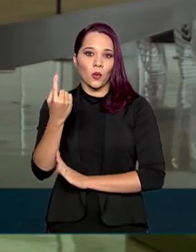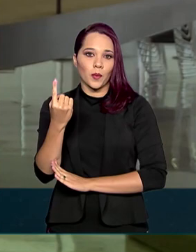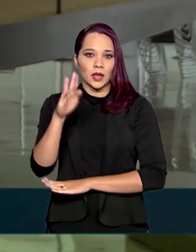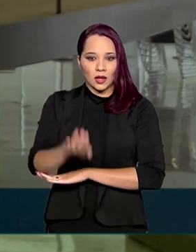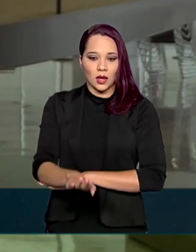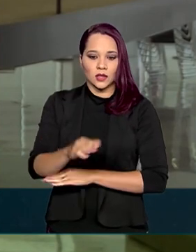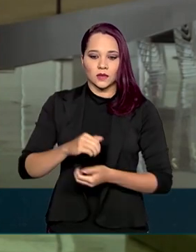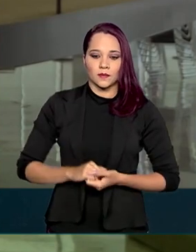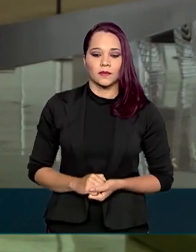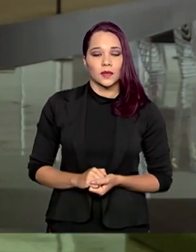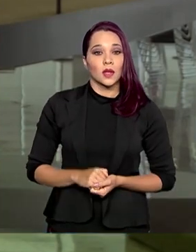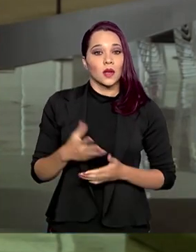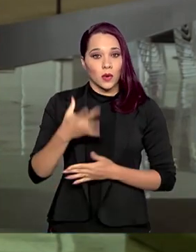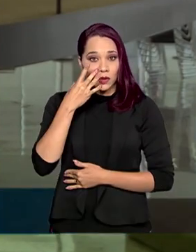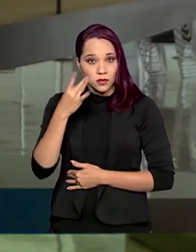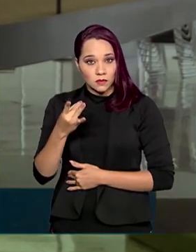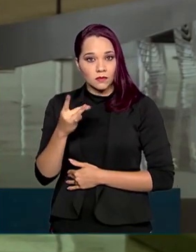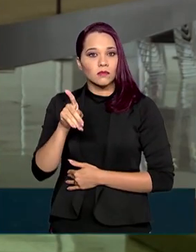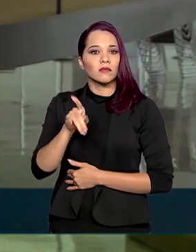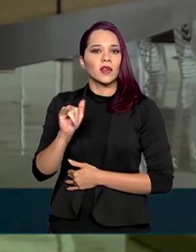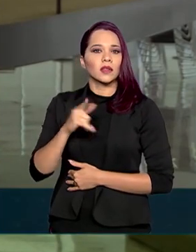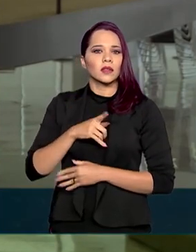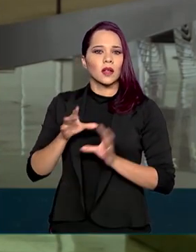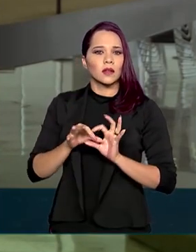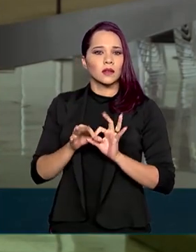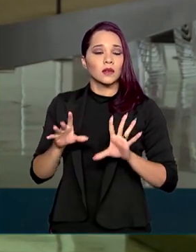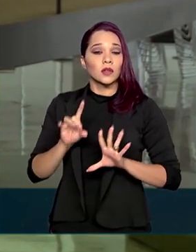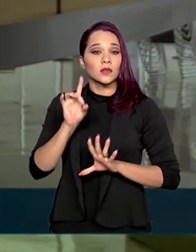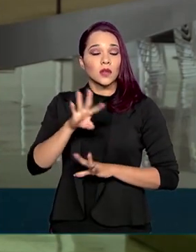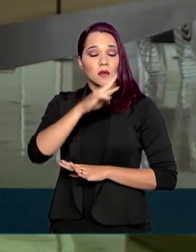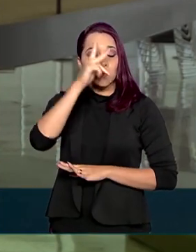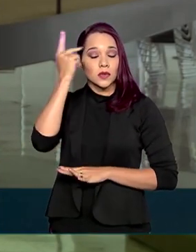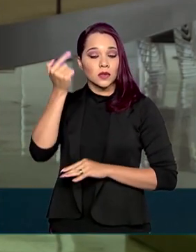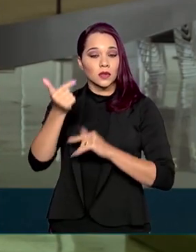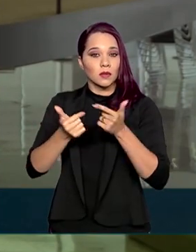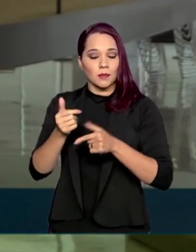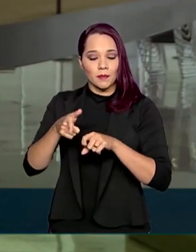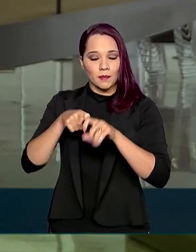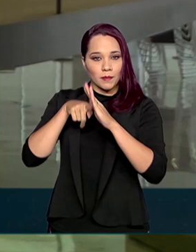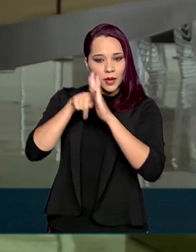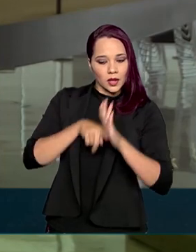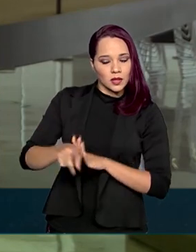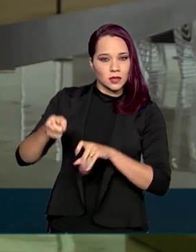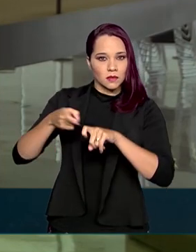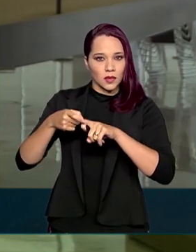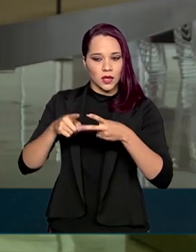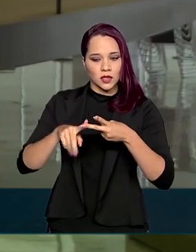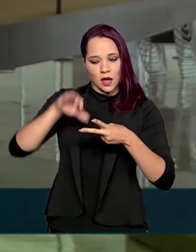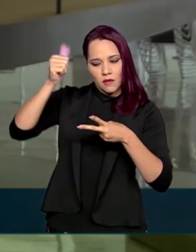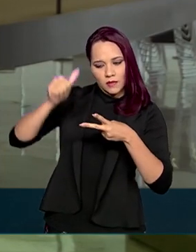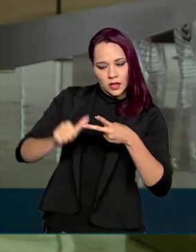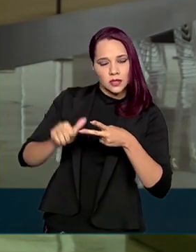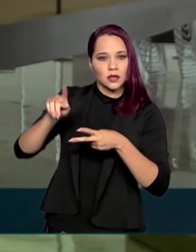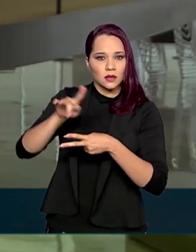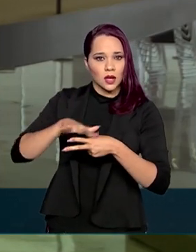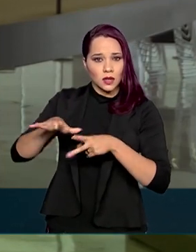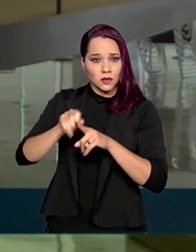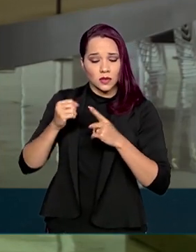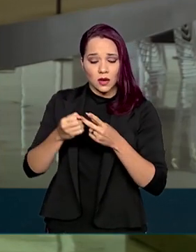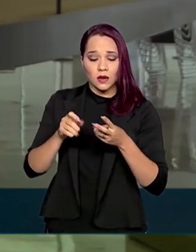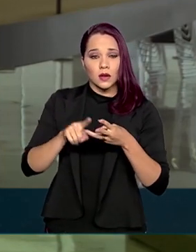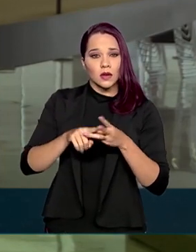tarde. O atendimento presencial estará disponível apenas para os serviços de avaliação social, cumprimento de exigência,